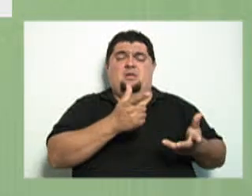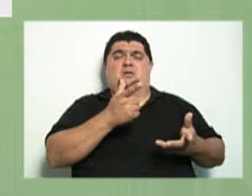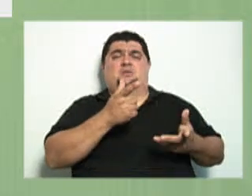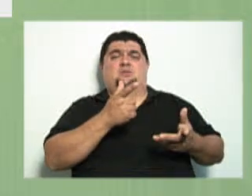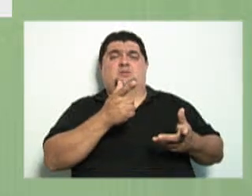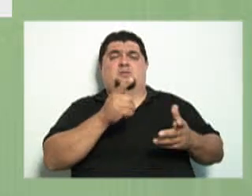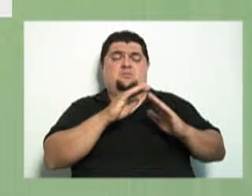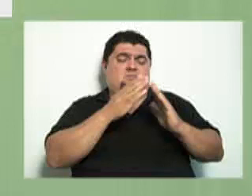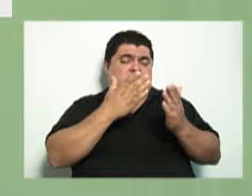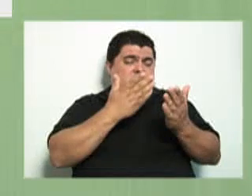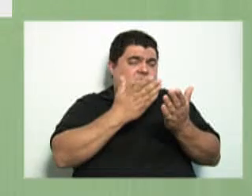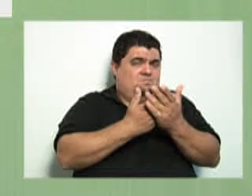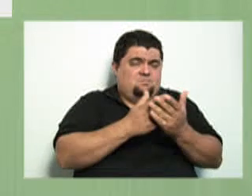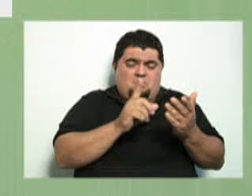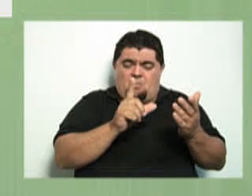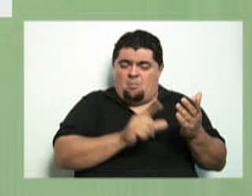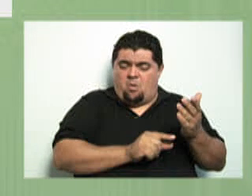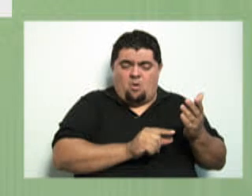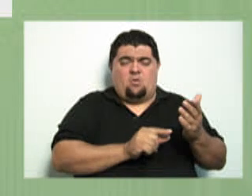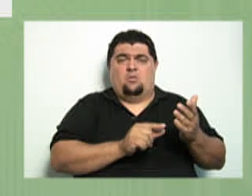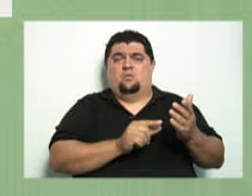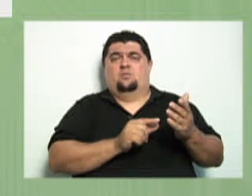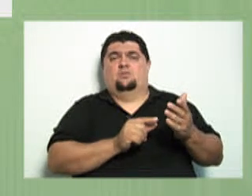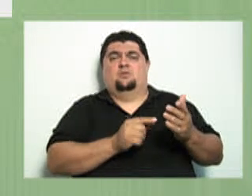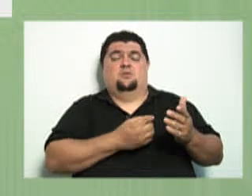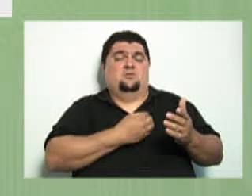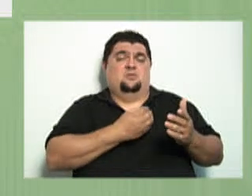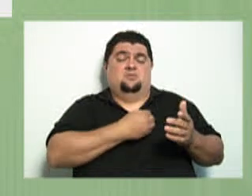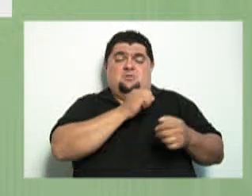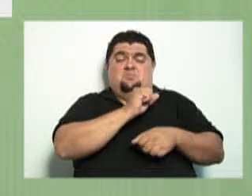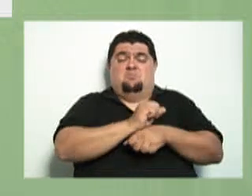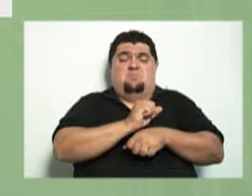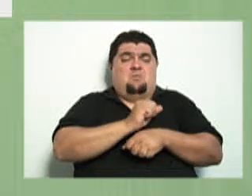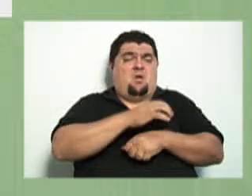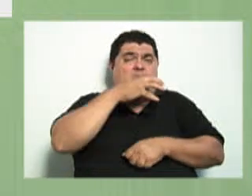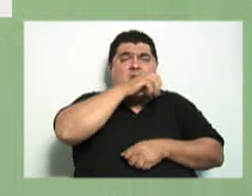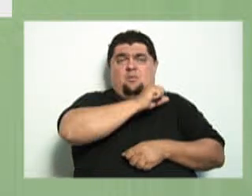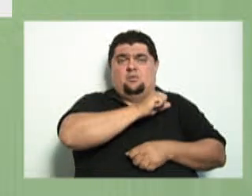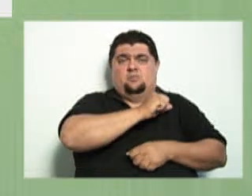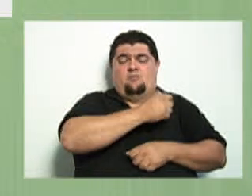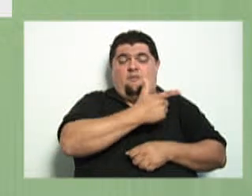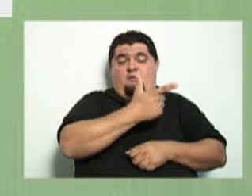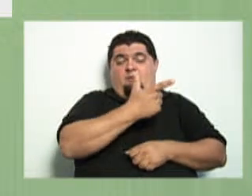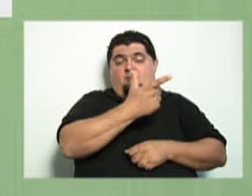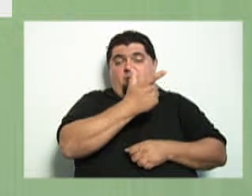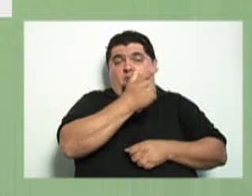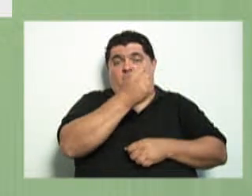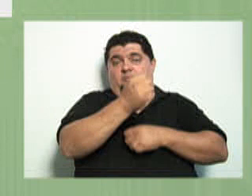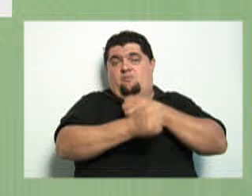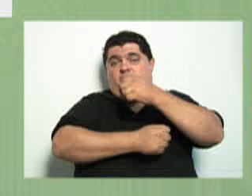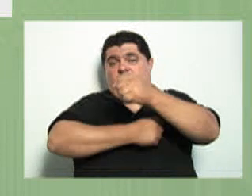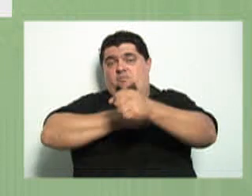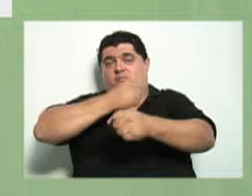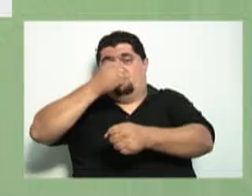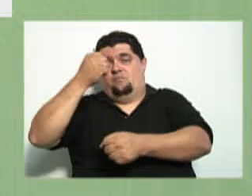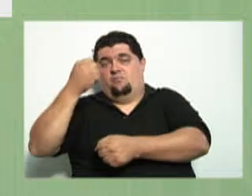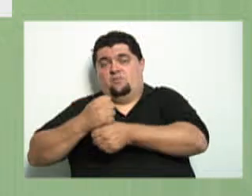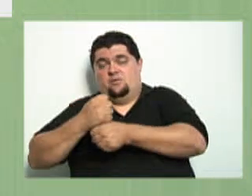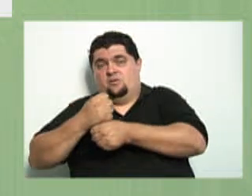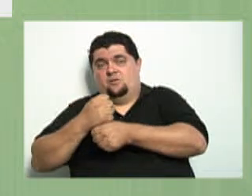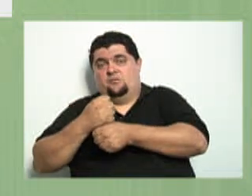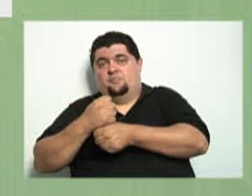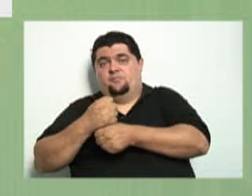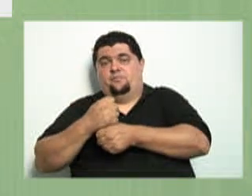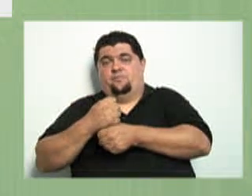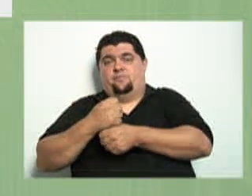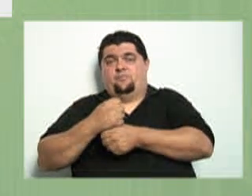anos de escolaridade e baixa expectativa de vida. Nesse passar de 20 anos, a gente tem quase 20 anos, né? Entre